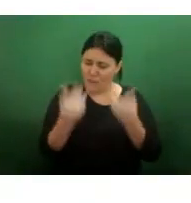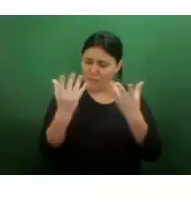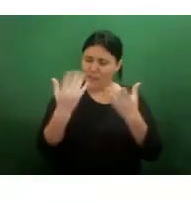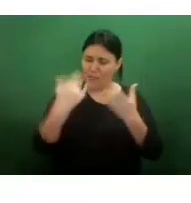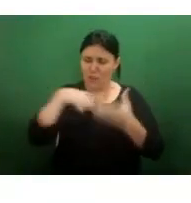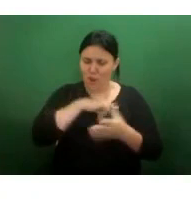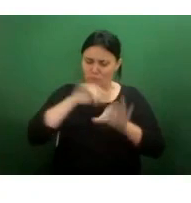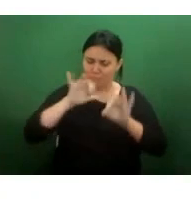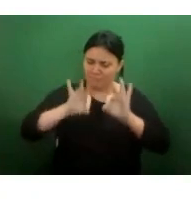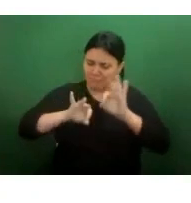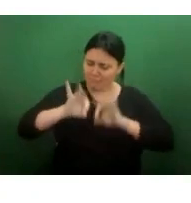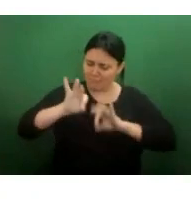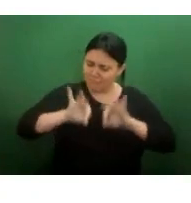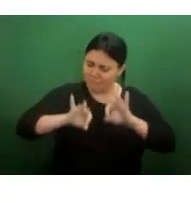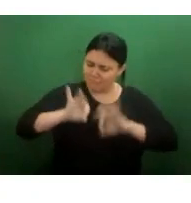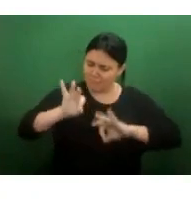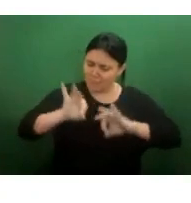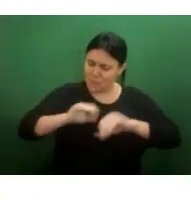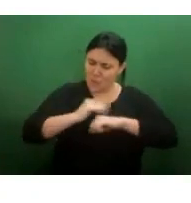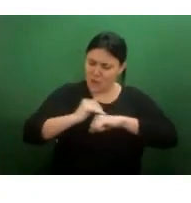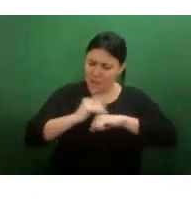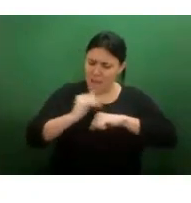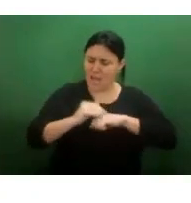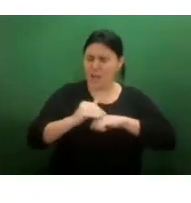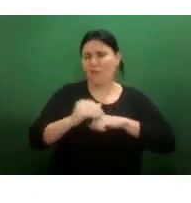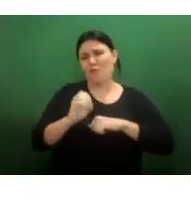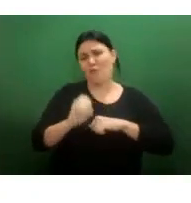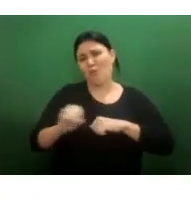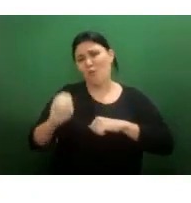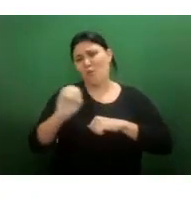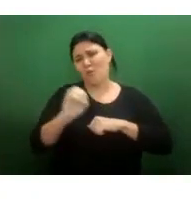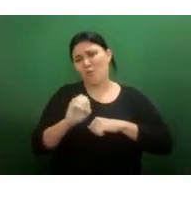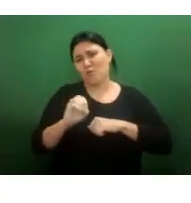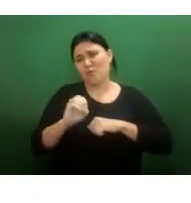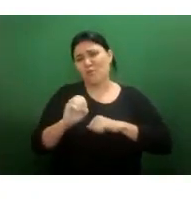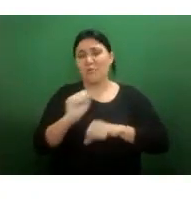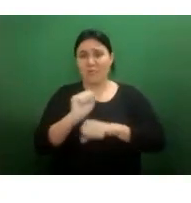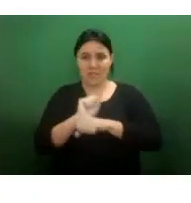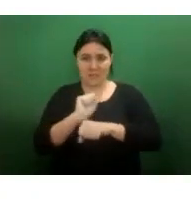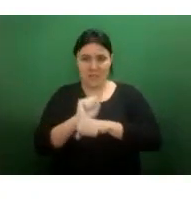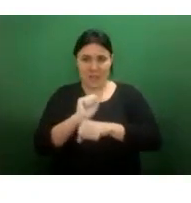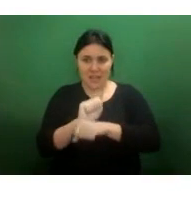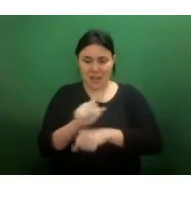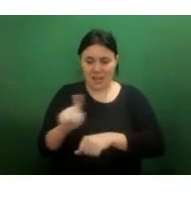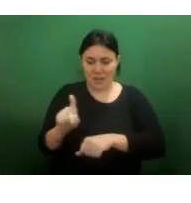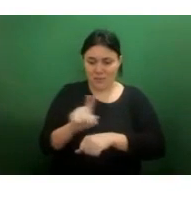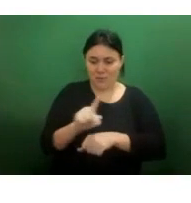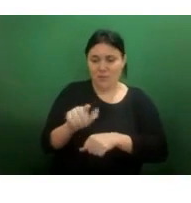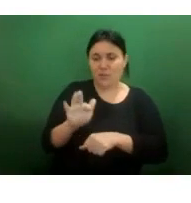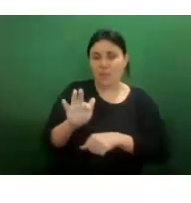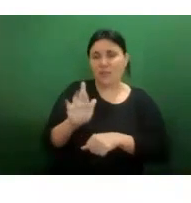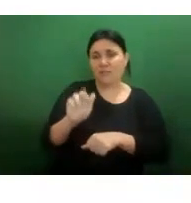carinho tenha sido o sucesso que foi. Então, vamos aguardar a professora Francisca.